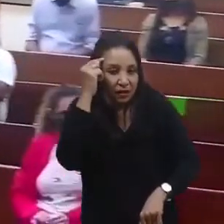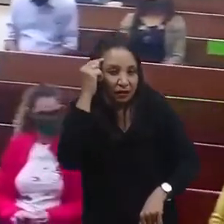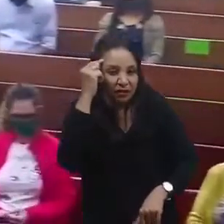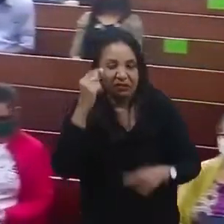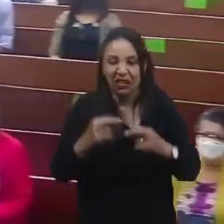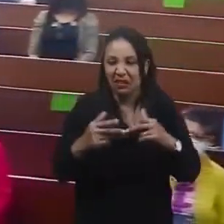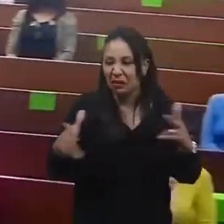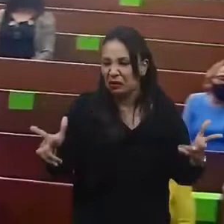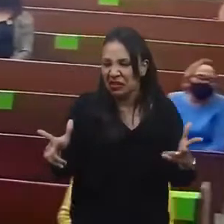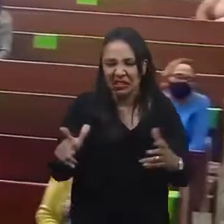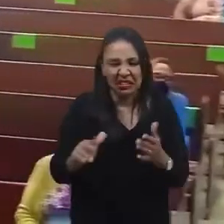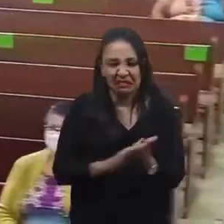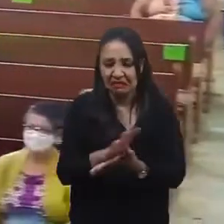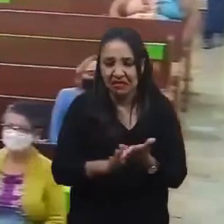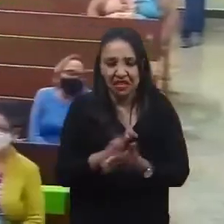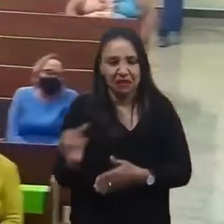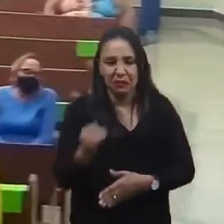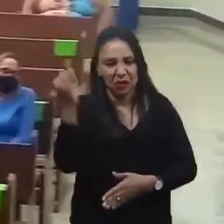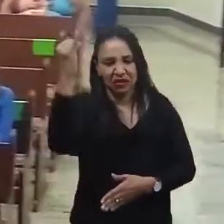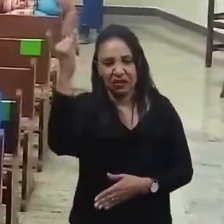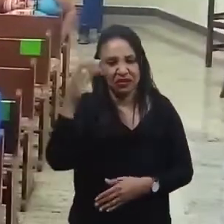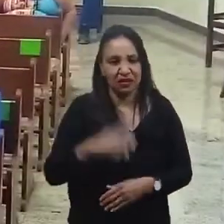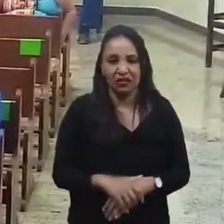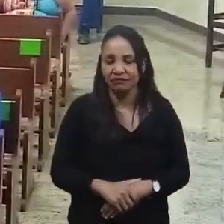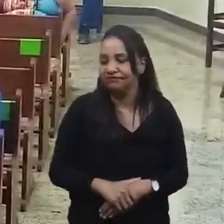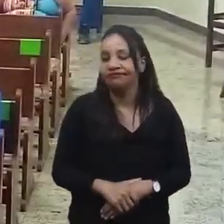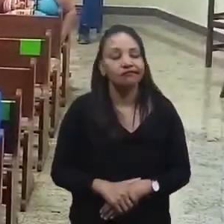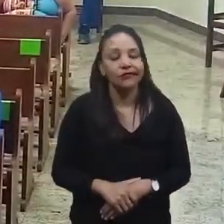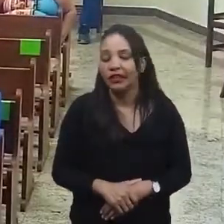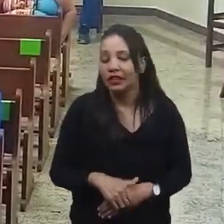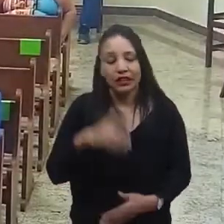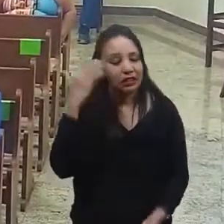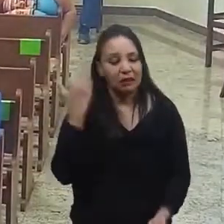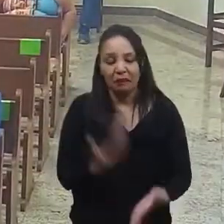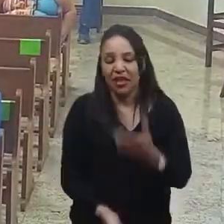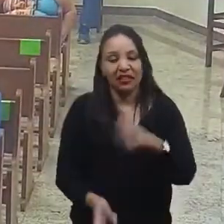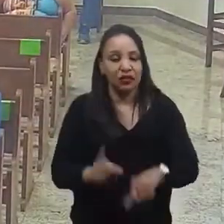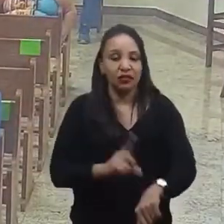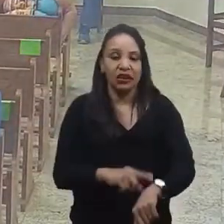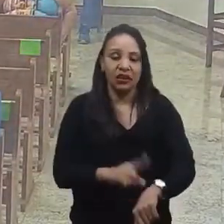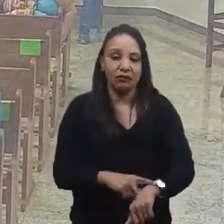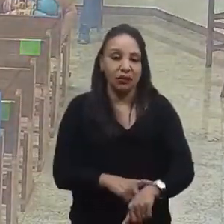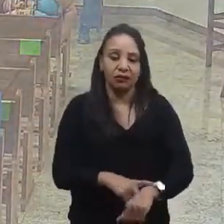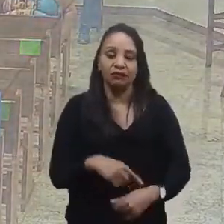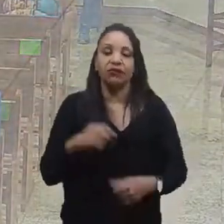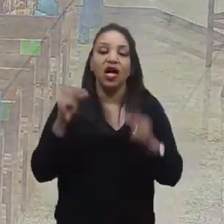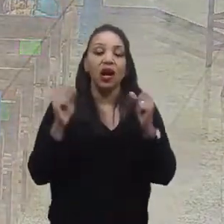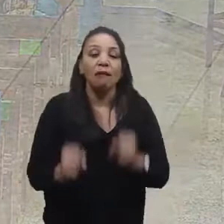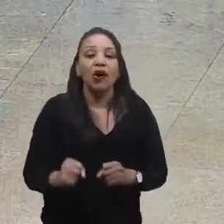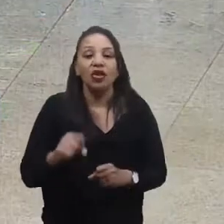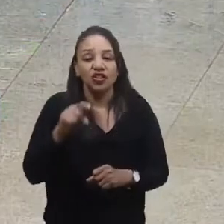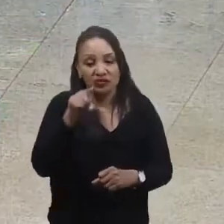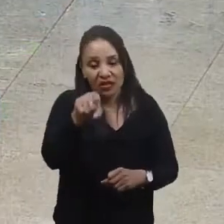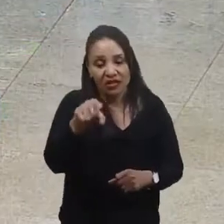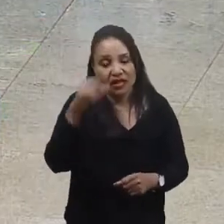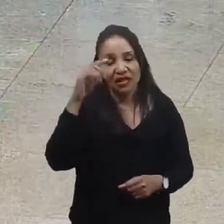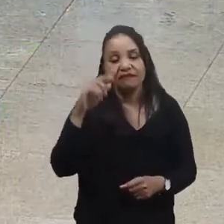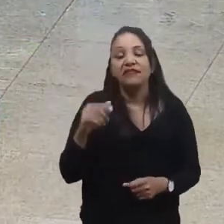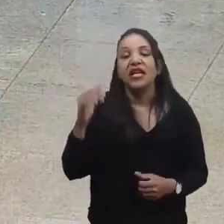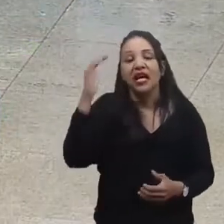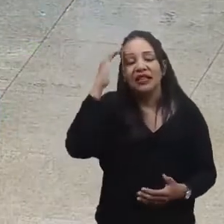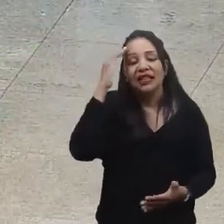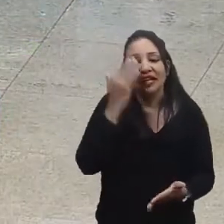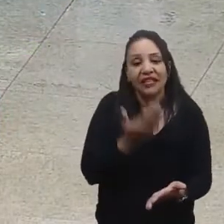é a vida perdida e podem até achar que está no melhor dos Mundos Vivendo o melhor que a vida